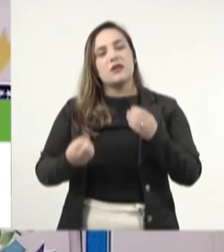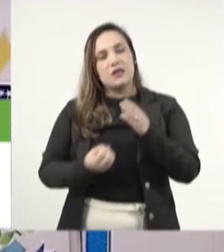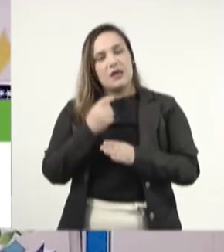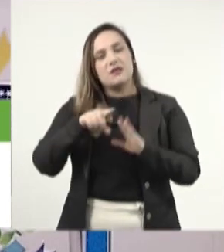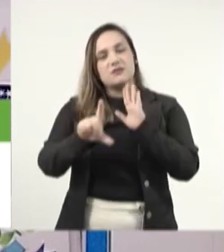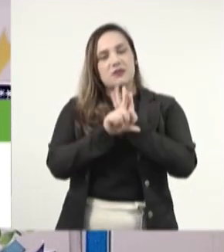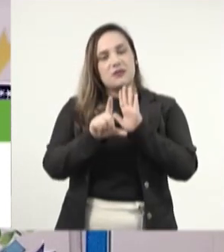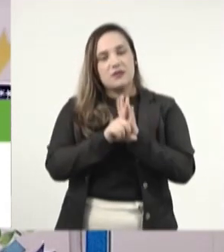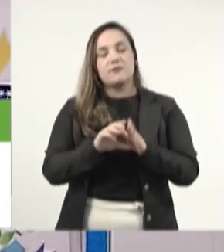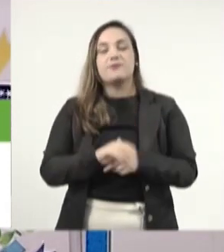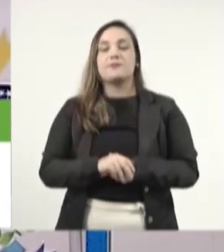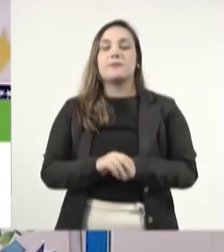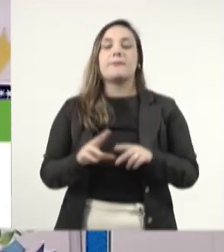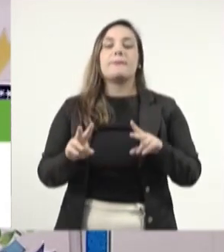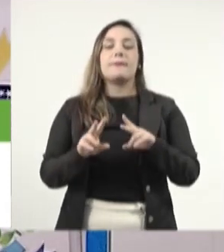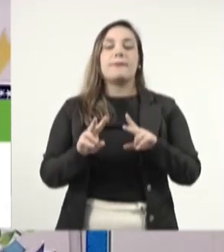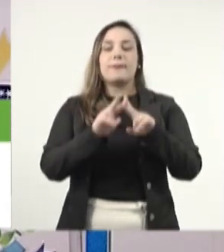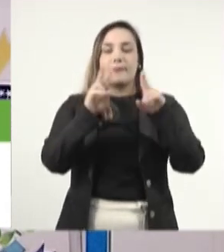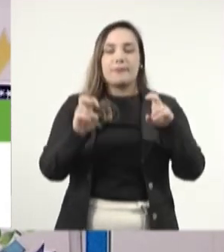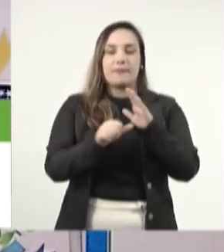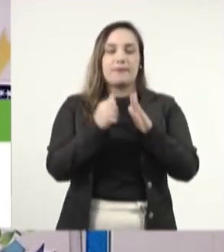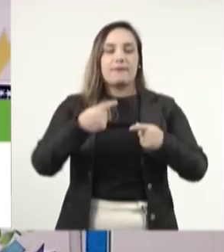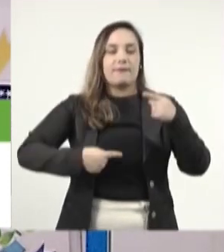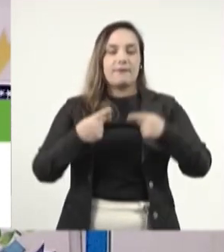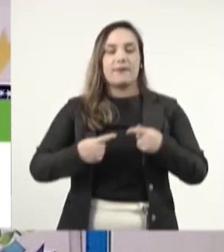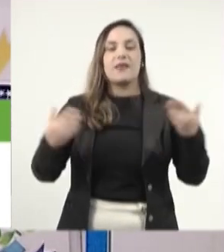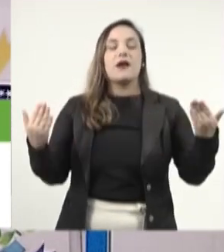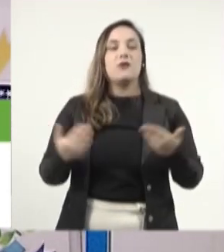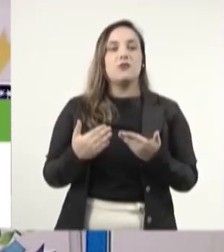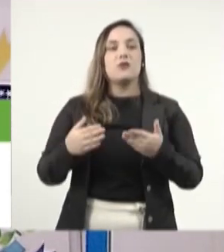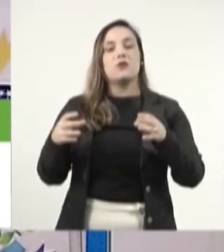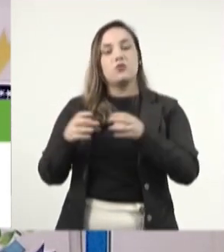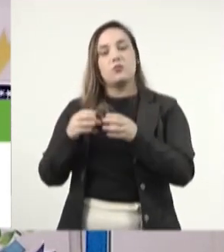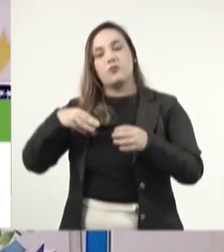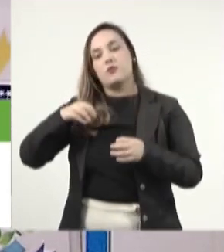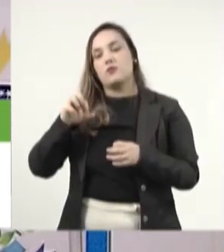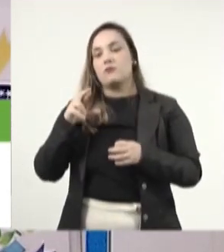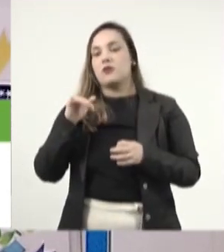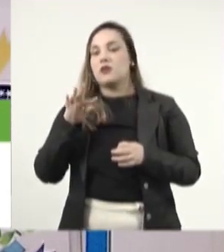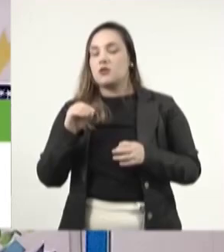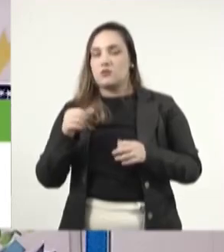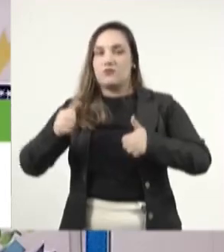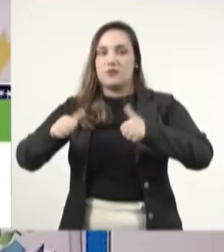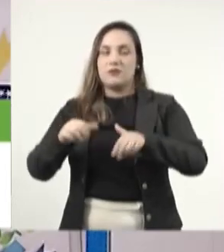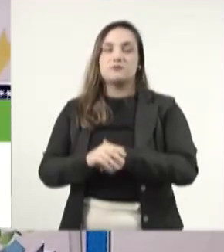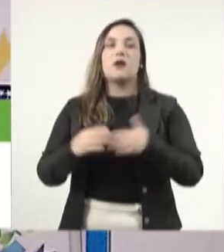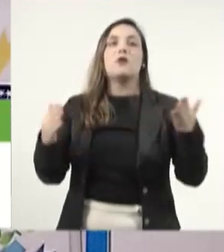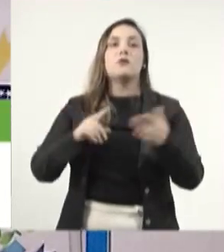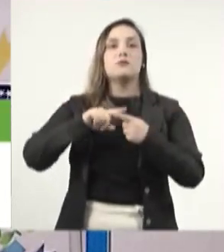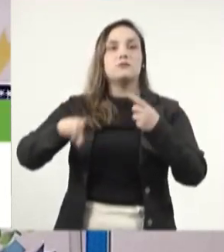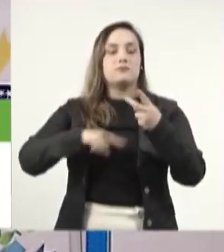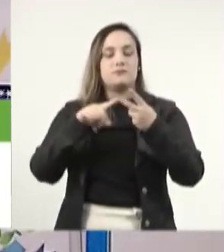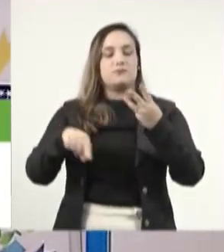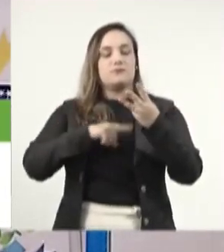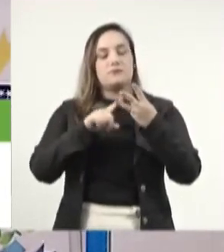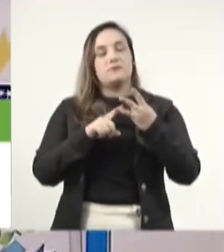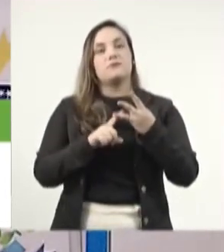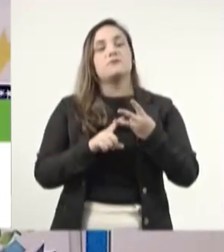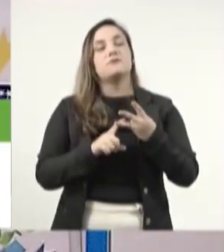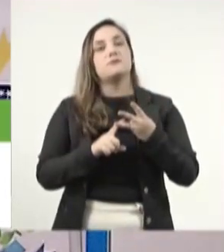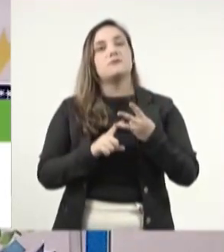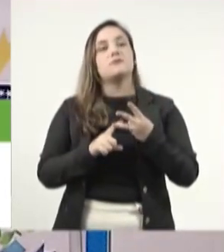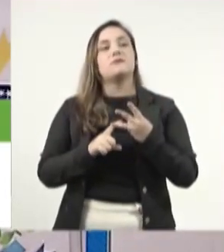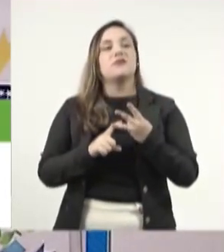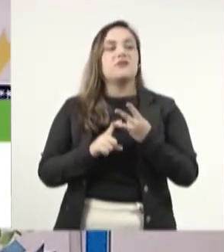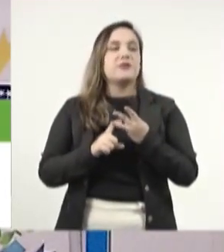lei. Matéria aprovada em primeira discussão vai agora para análise das comissões de mérito. O terceiro item, votado hoje pelos deputados estaduais